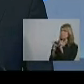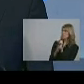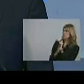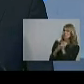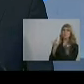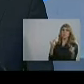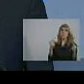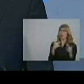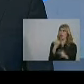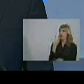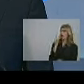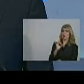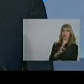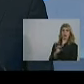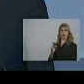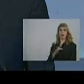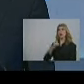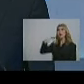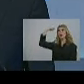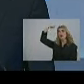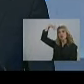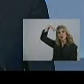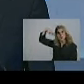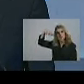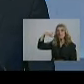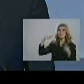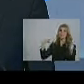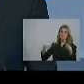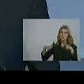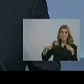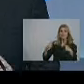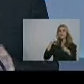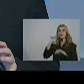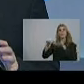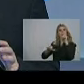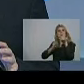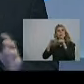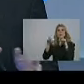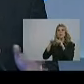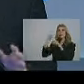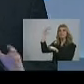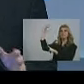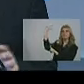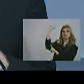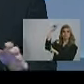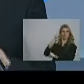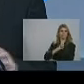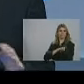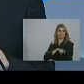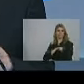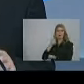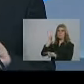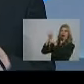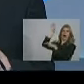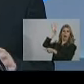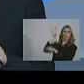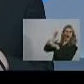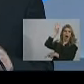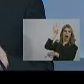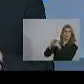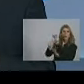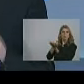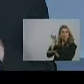preciso melhorar a iluminação, é preciso a gente mudar essas câmeras traiçoeiras, esses pardais traiçoeiros que ficam